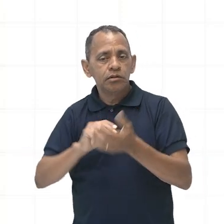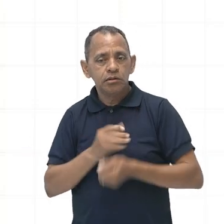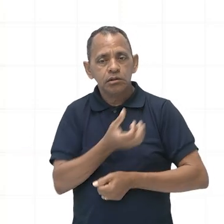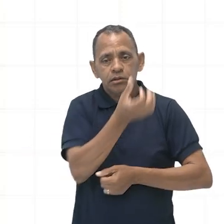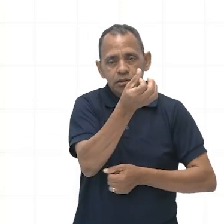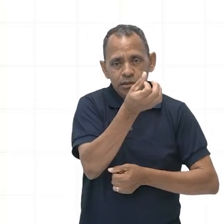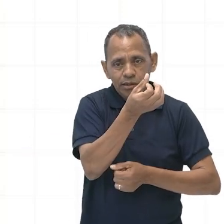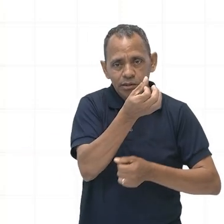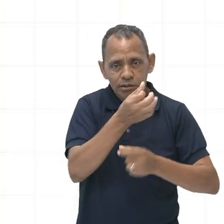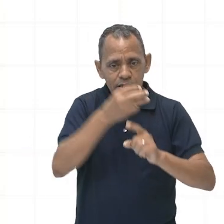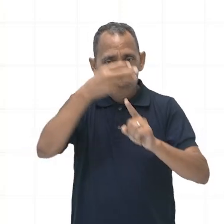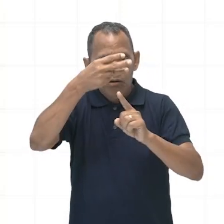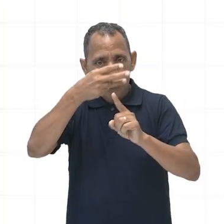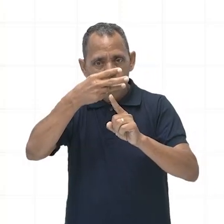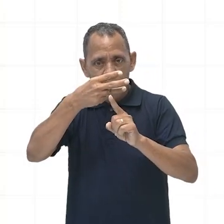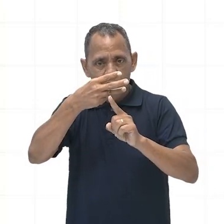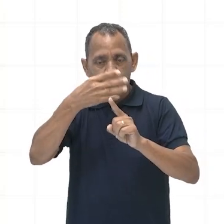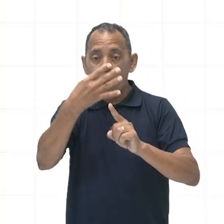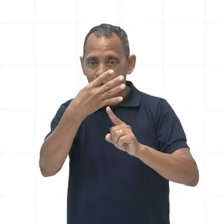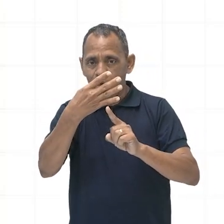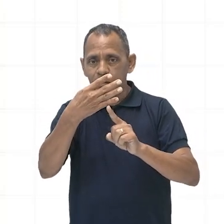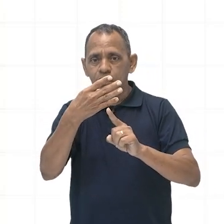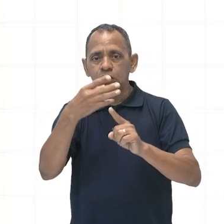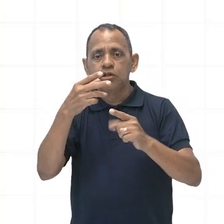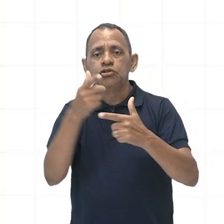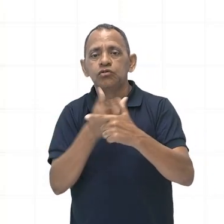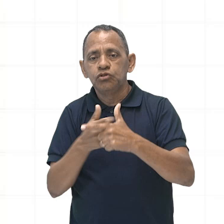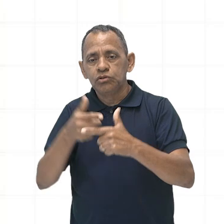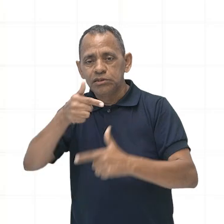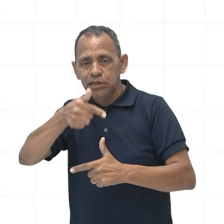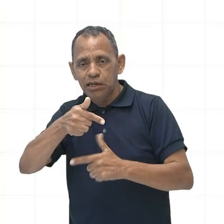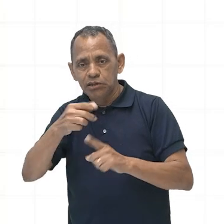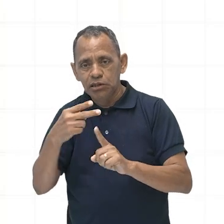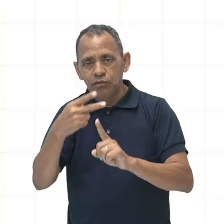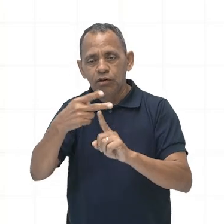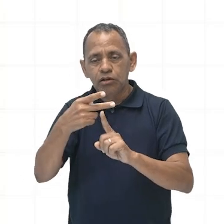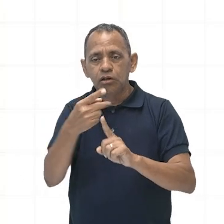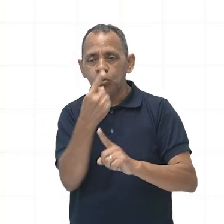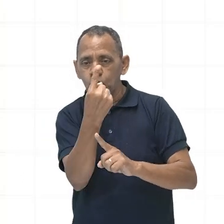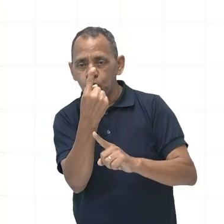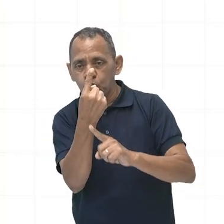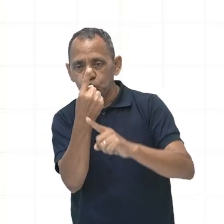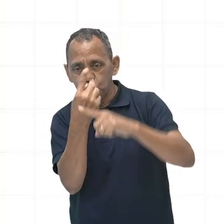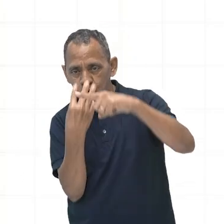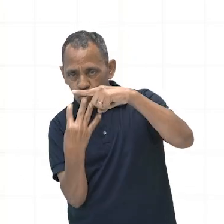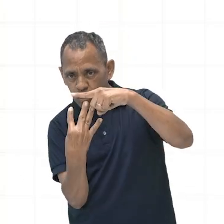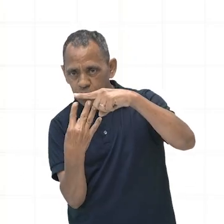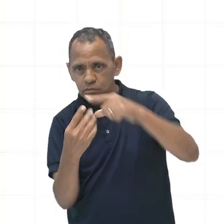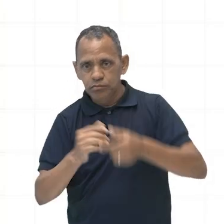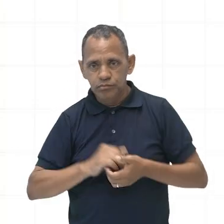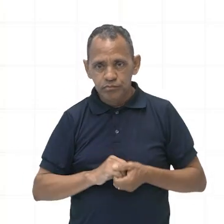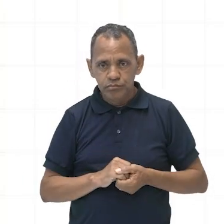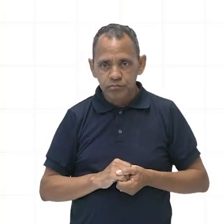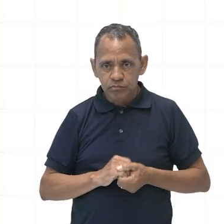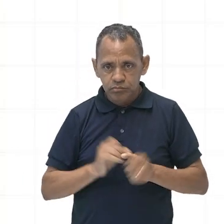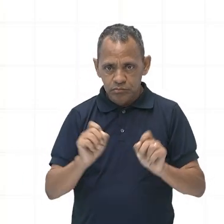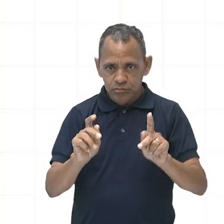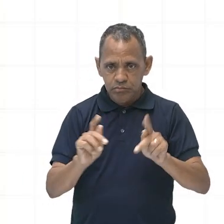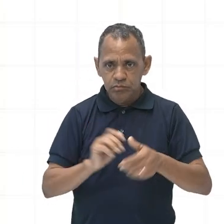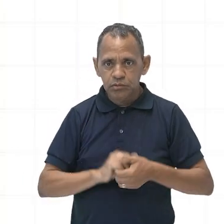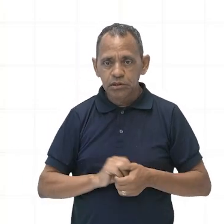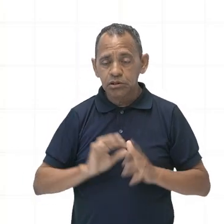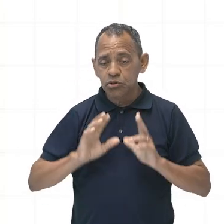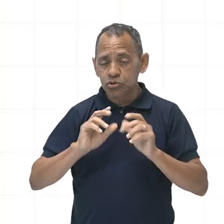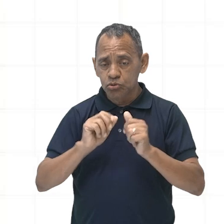a 1/4 dividido por 7 elevado a 1/4. Certo, professor? E agora? Tudo que